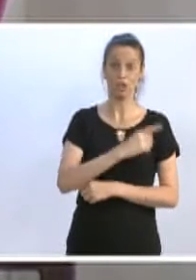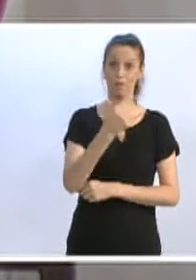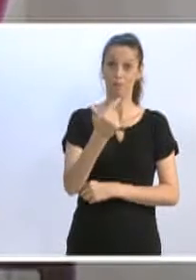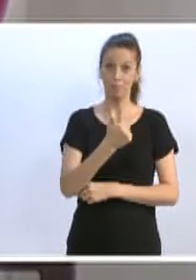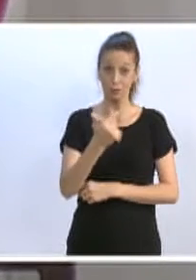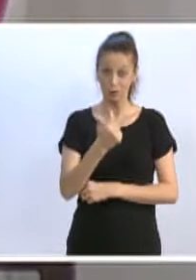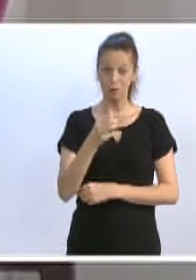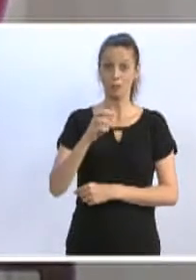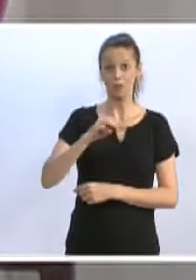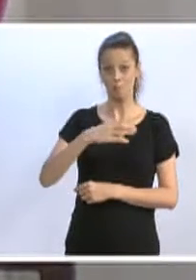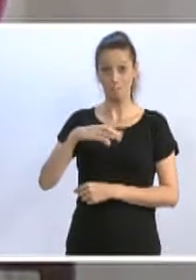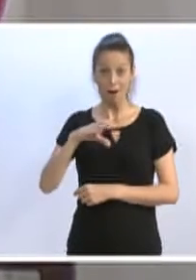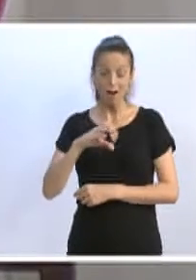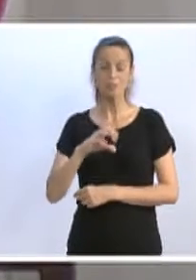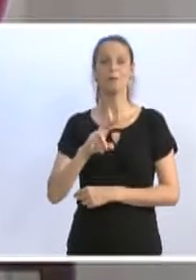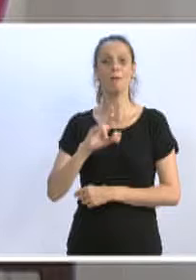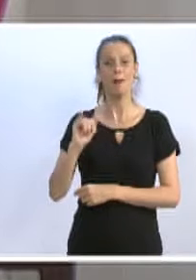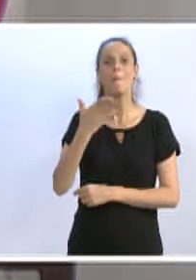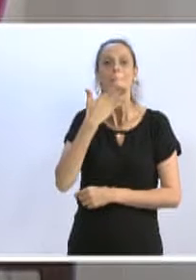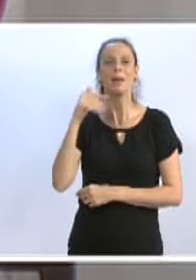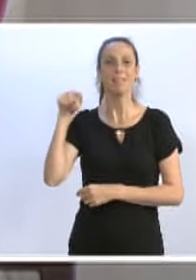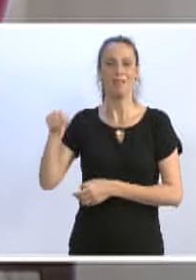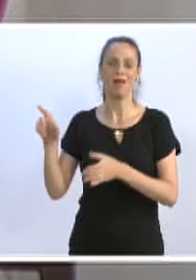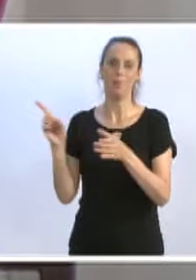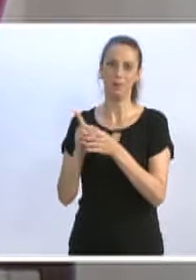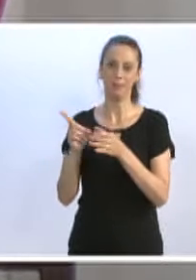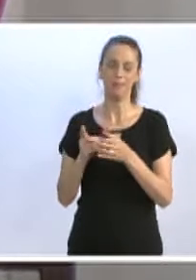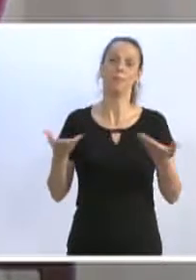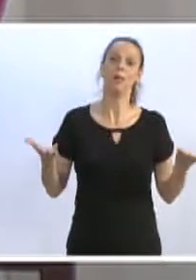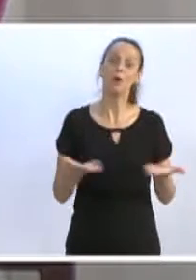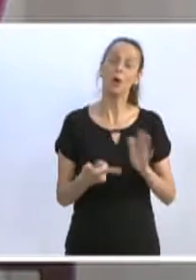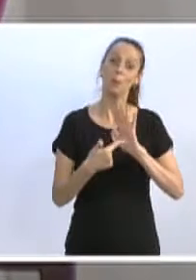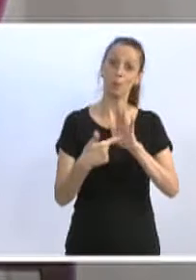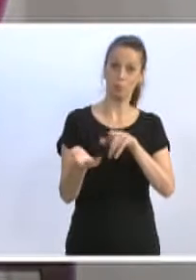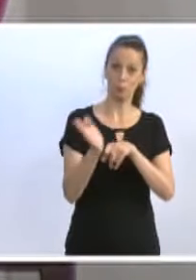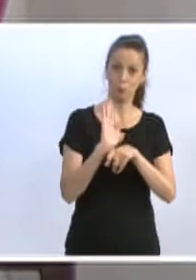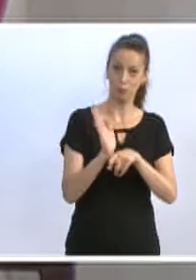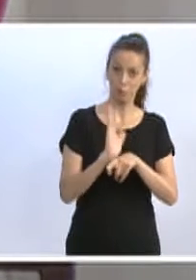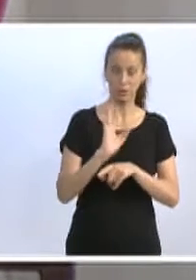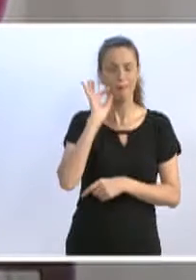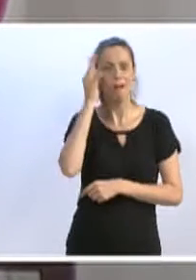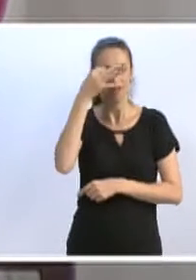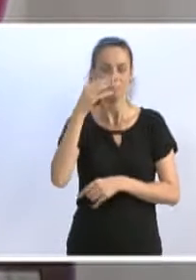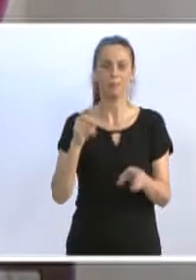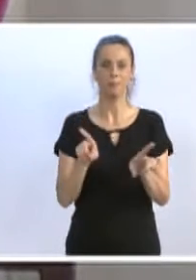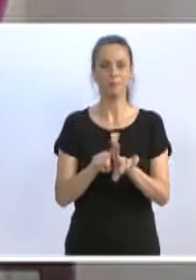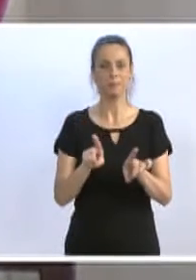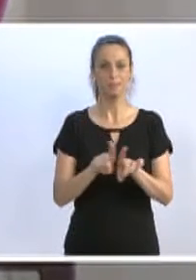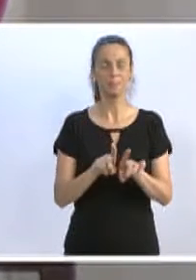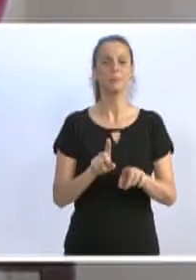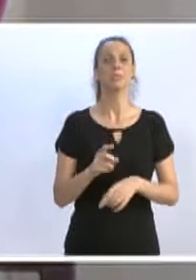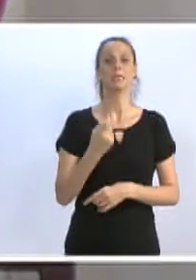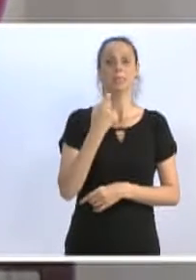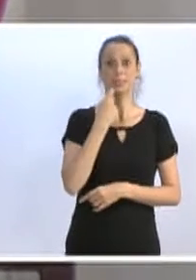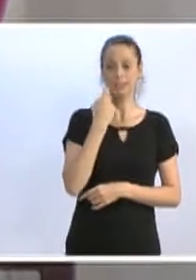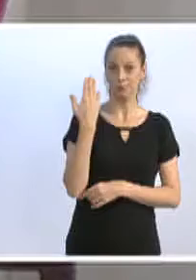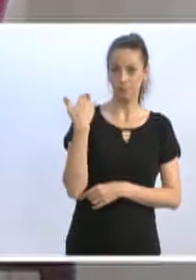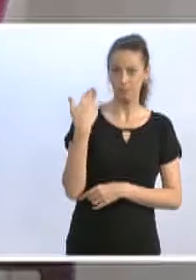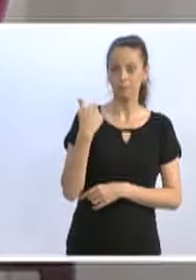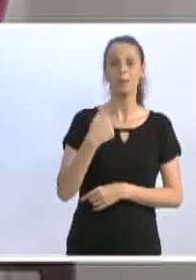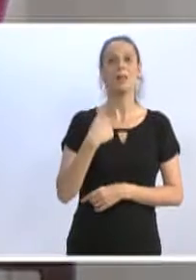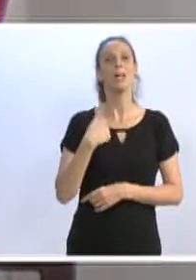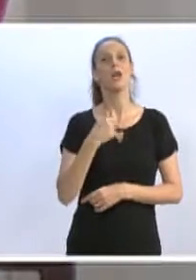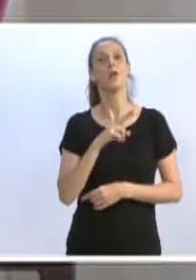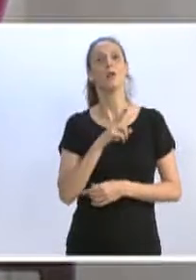água por fim eu queria passar um vídeo é rapidamente e corre o que foi os a sexta feira caminha comigo nos bairros